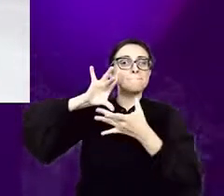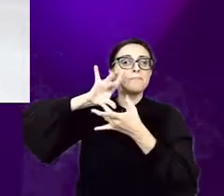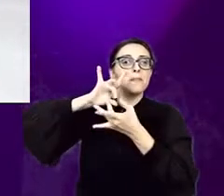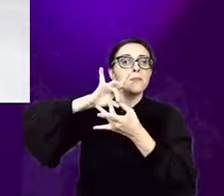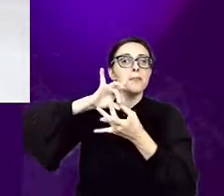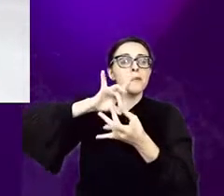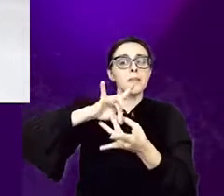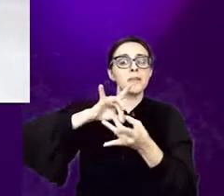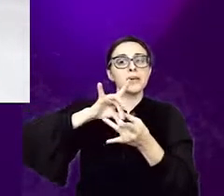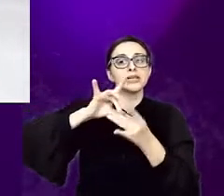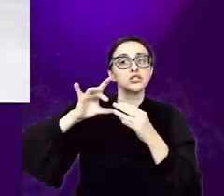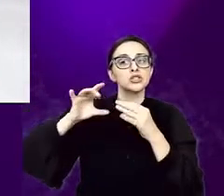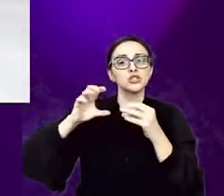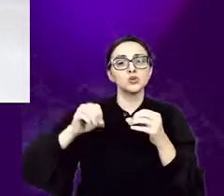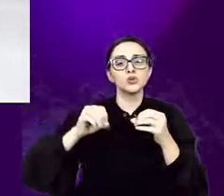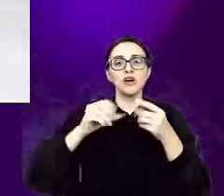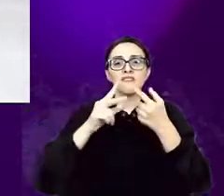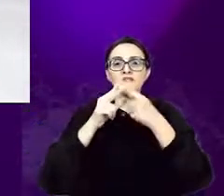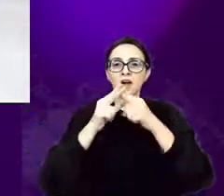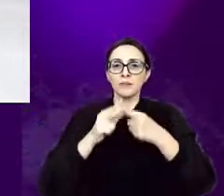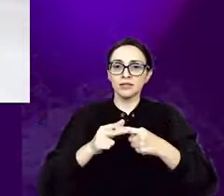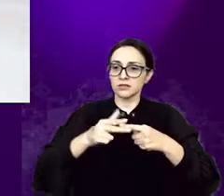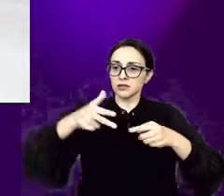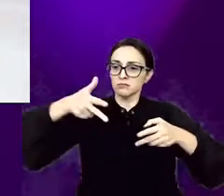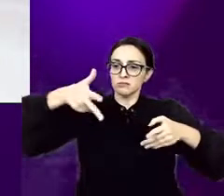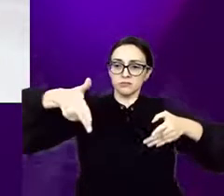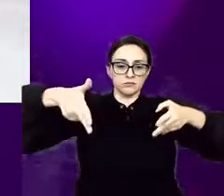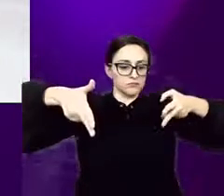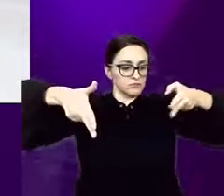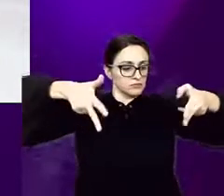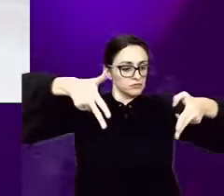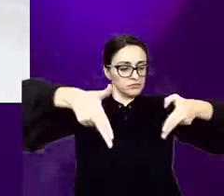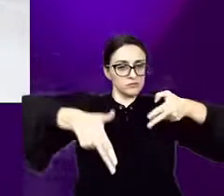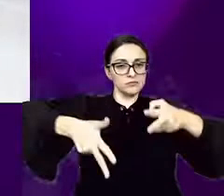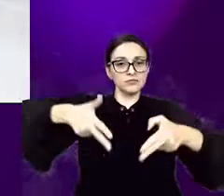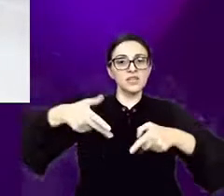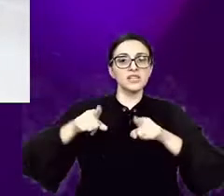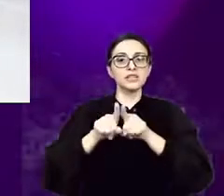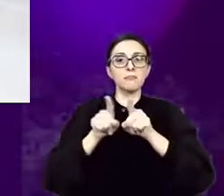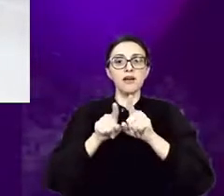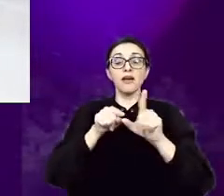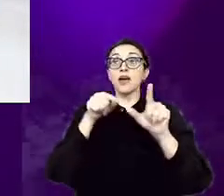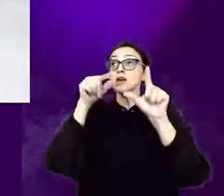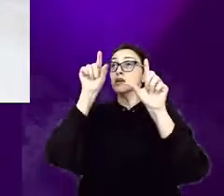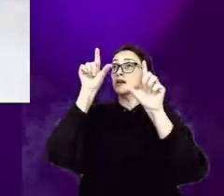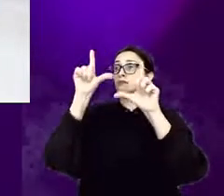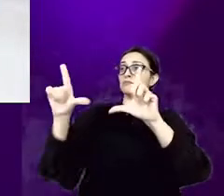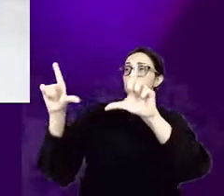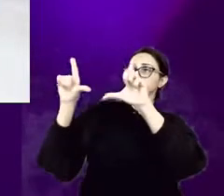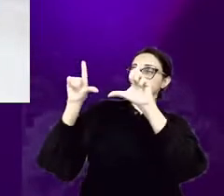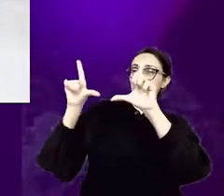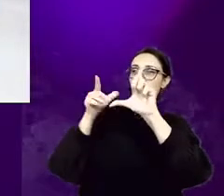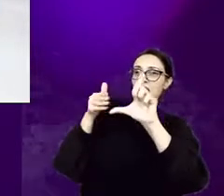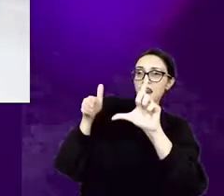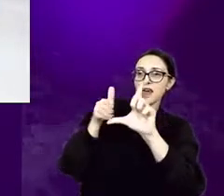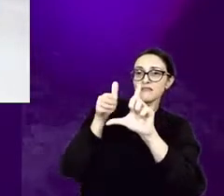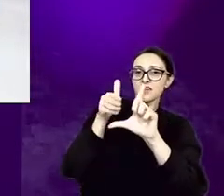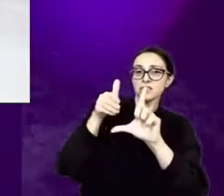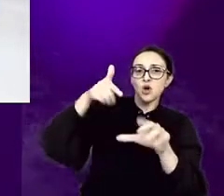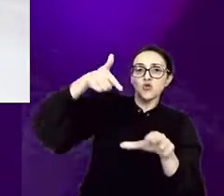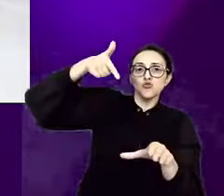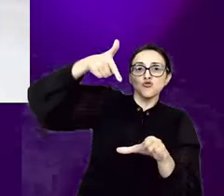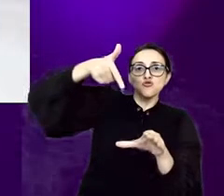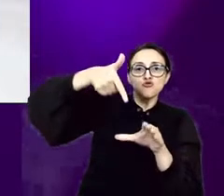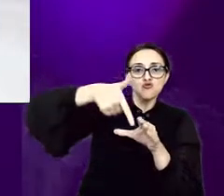as ferramentas de avaliação da navegação, então o end effector, o mix, que é o perfurador, esse